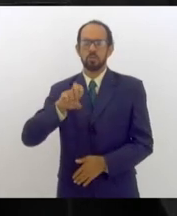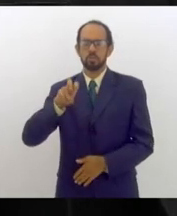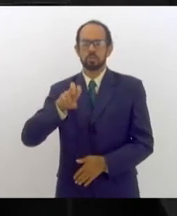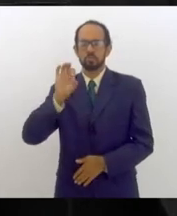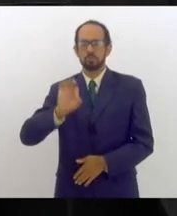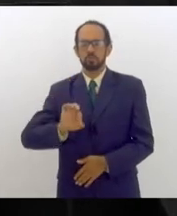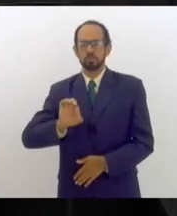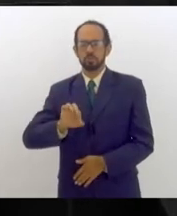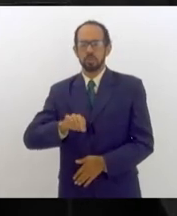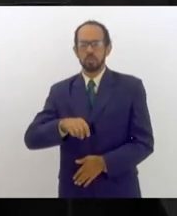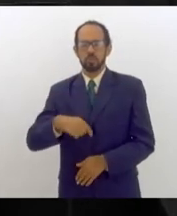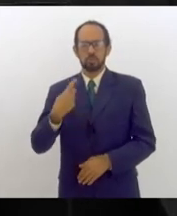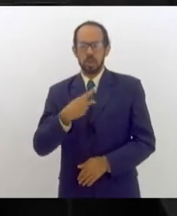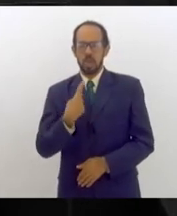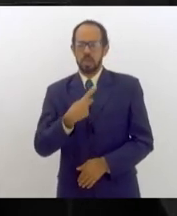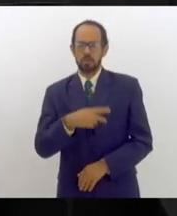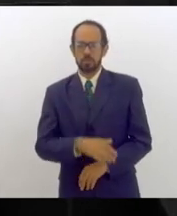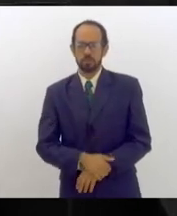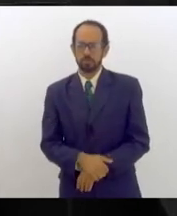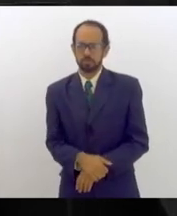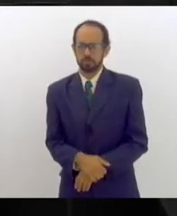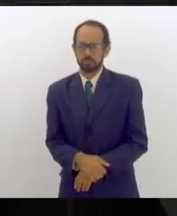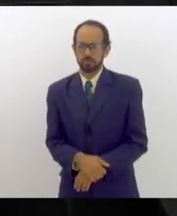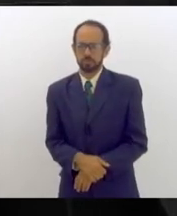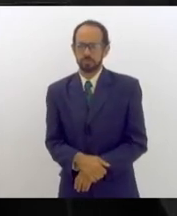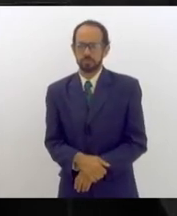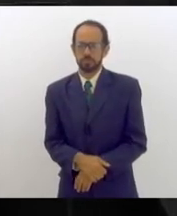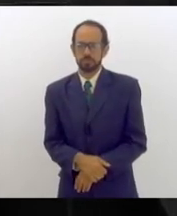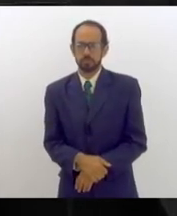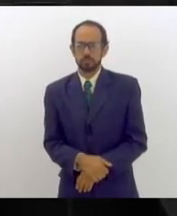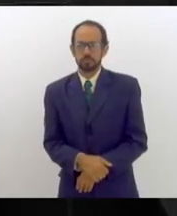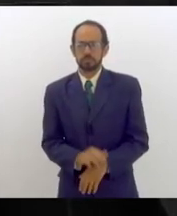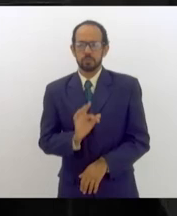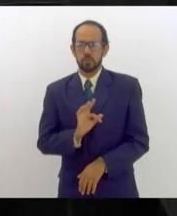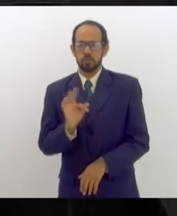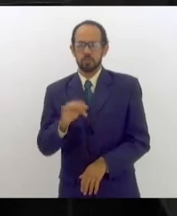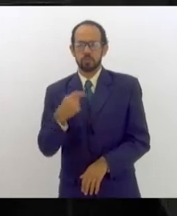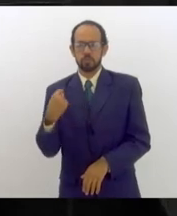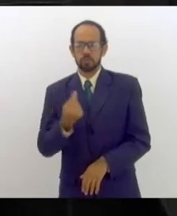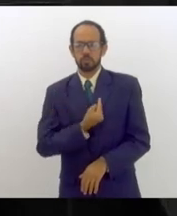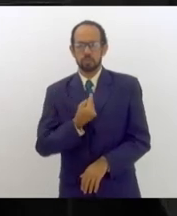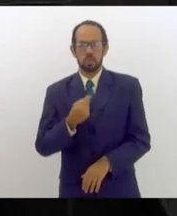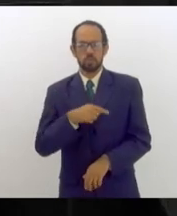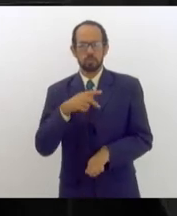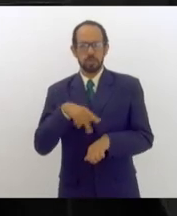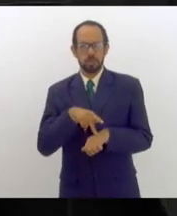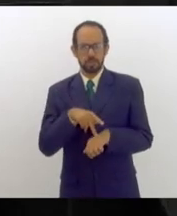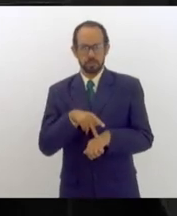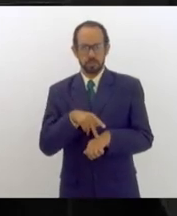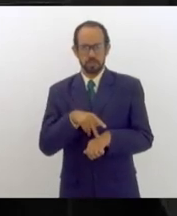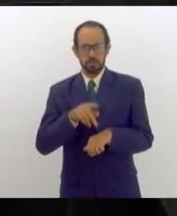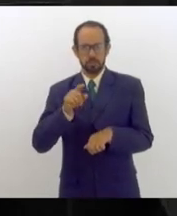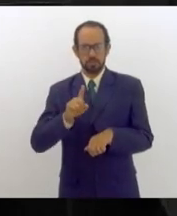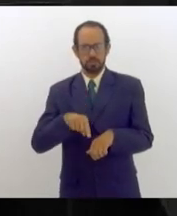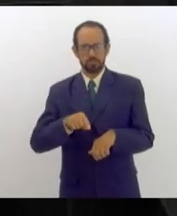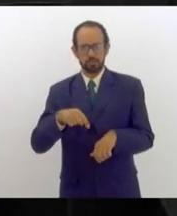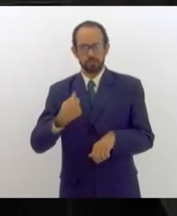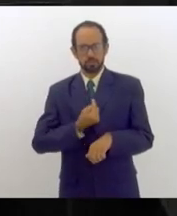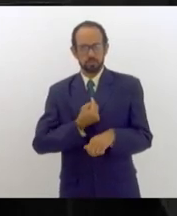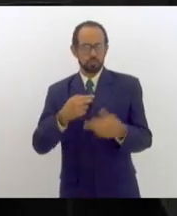do mesmo como o futuro do país está em nossas mãos bom